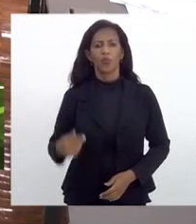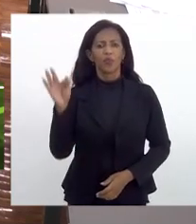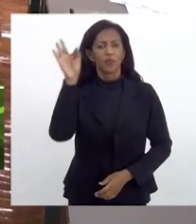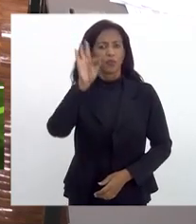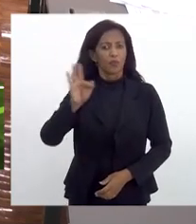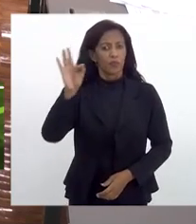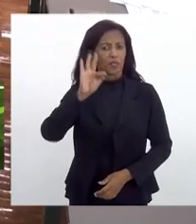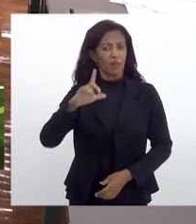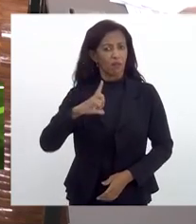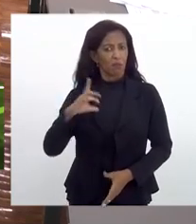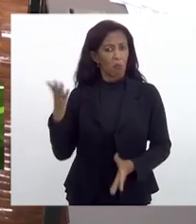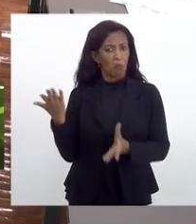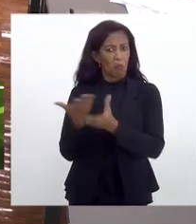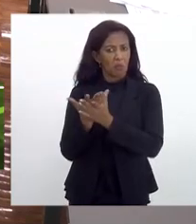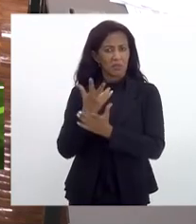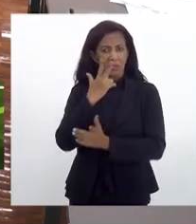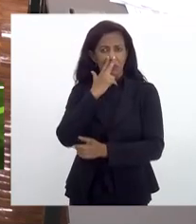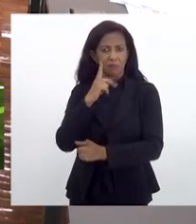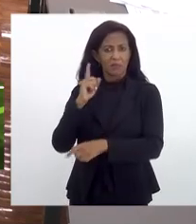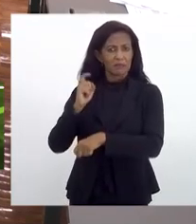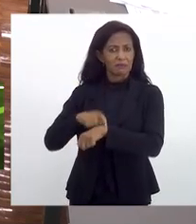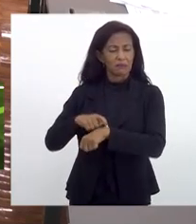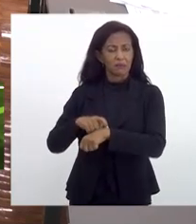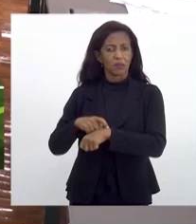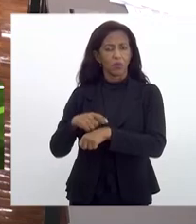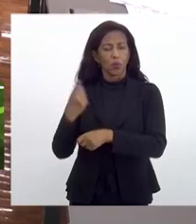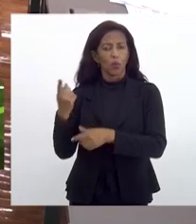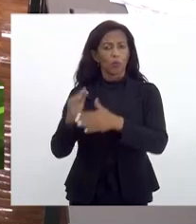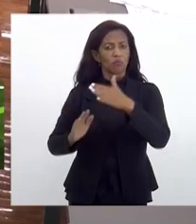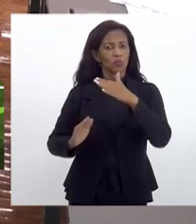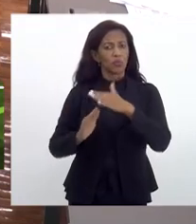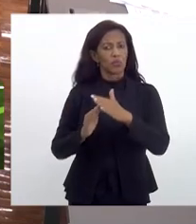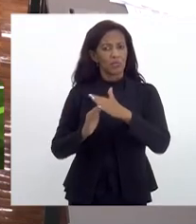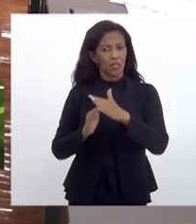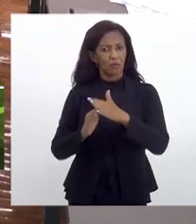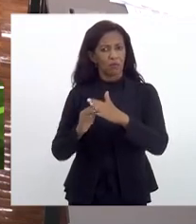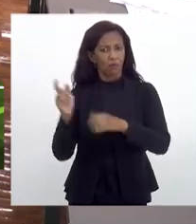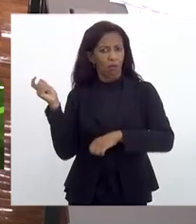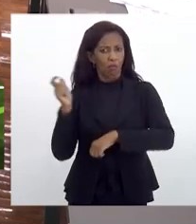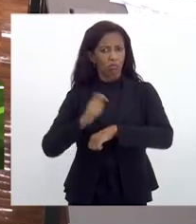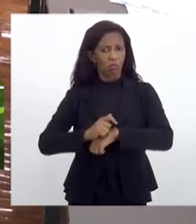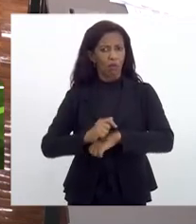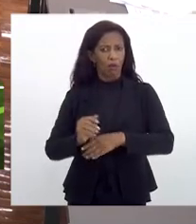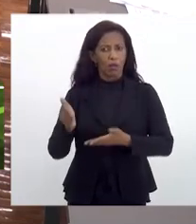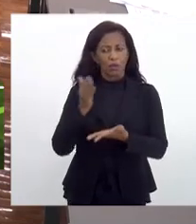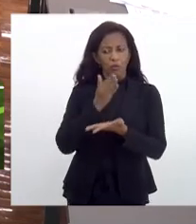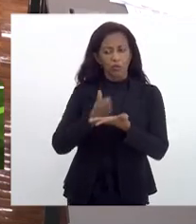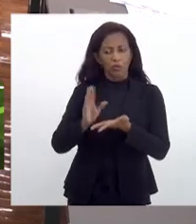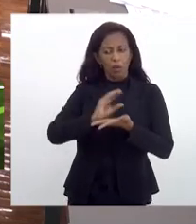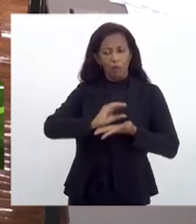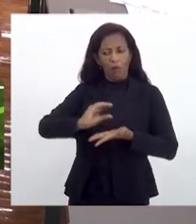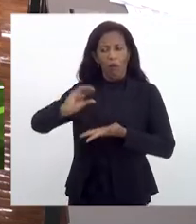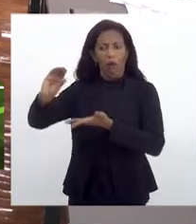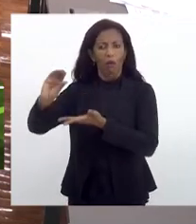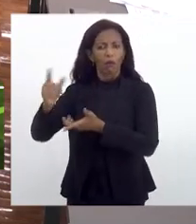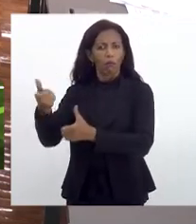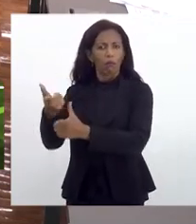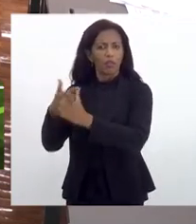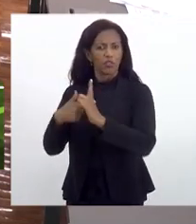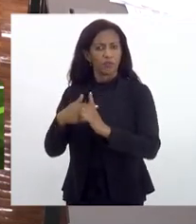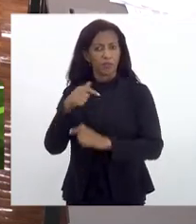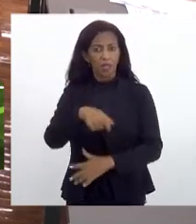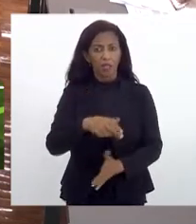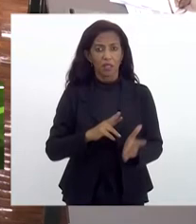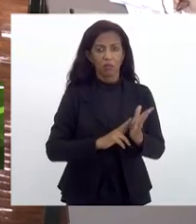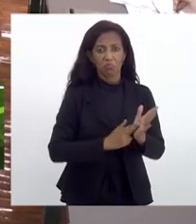processo meio que automático que, quando o teto de gastos é aplicado, o recurso que sobra vai para o financiamento da dívida. A gente aqui, através do